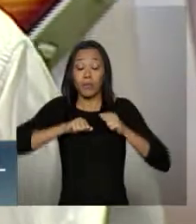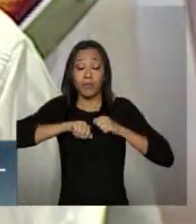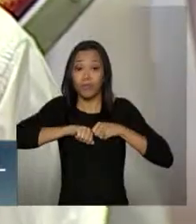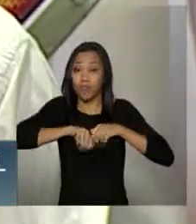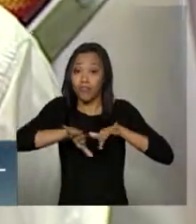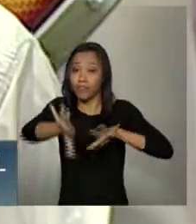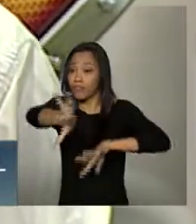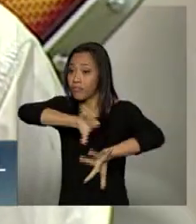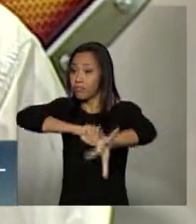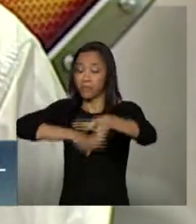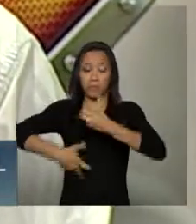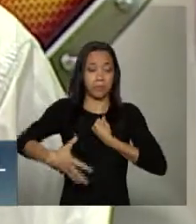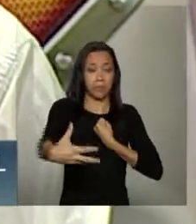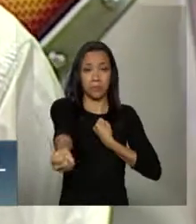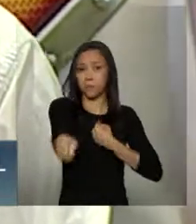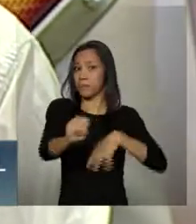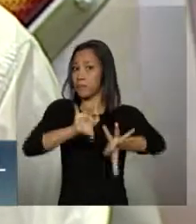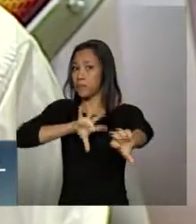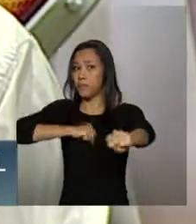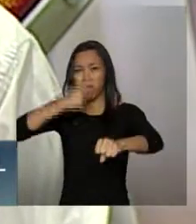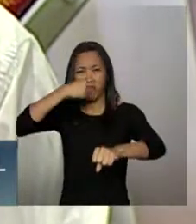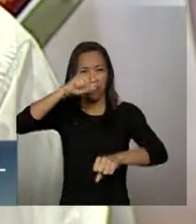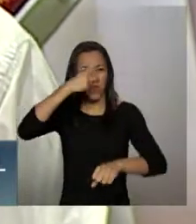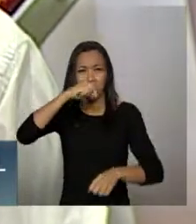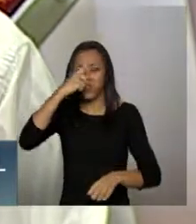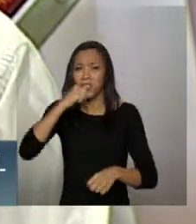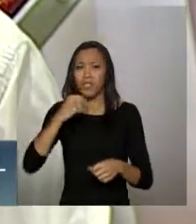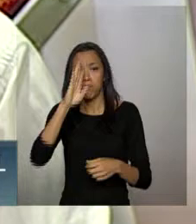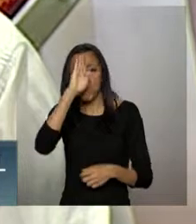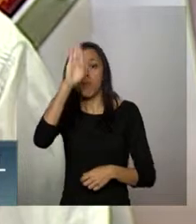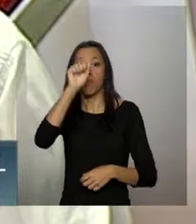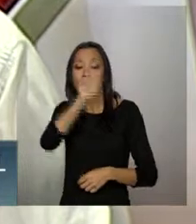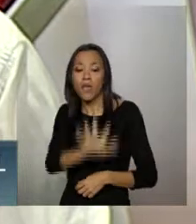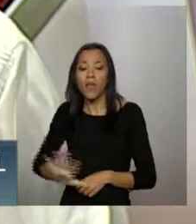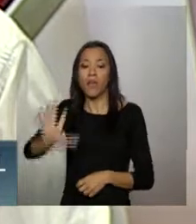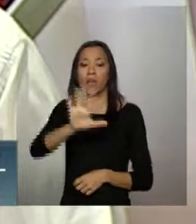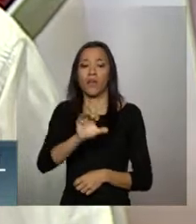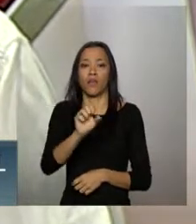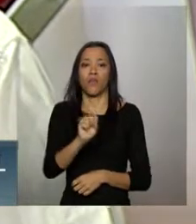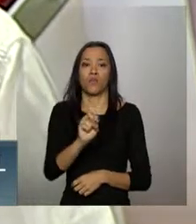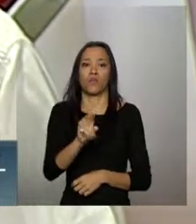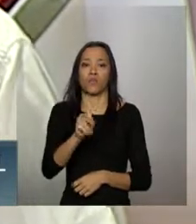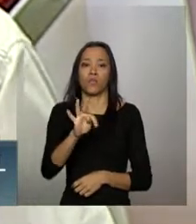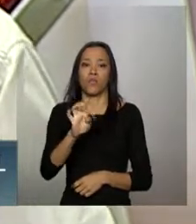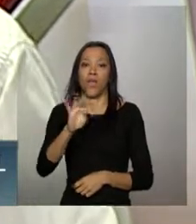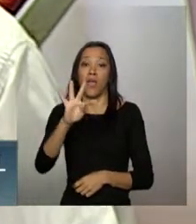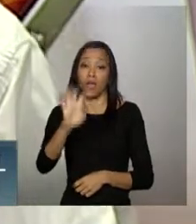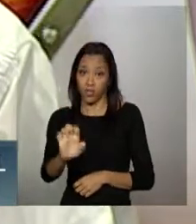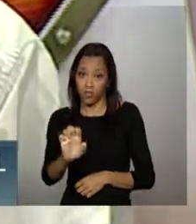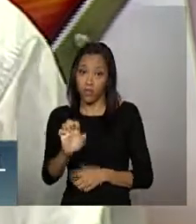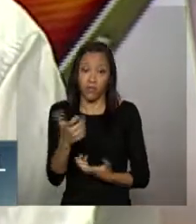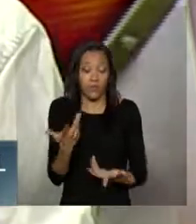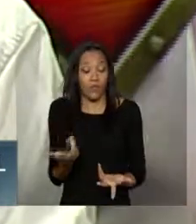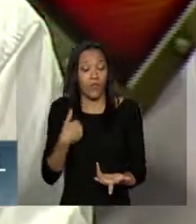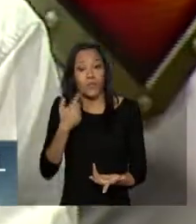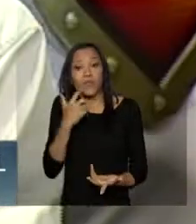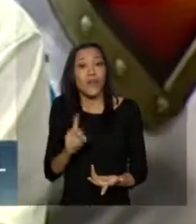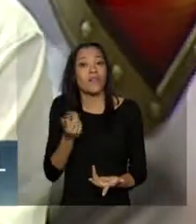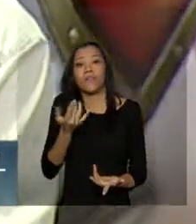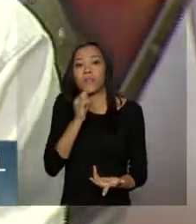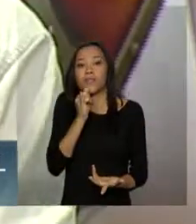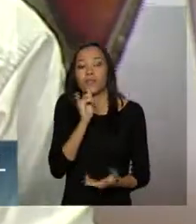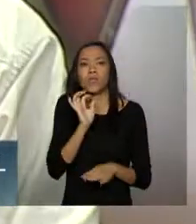especialmente na região sudeste. E, nos anos calmos, não dá para a gente interpretar muito por que um estado